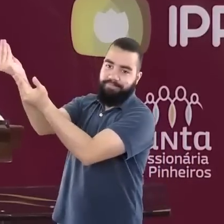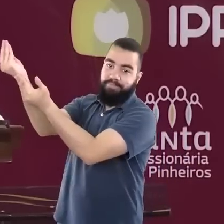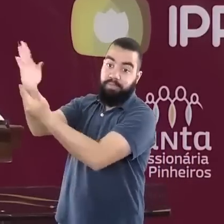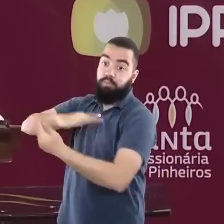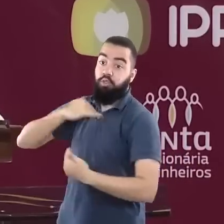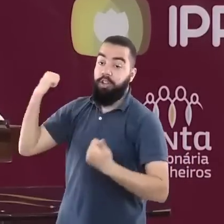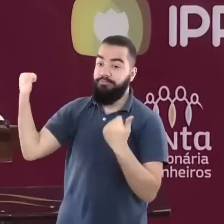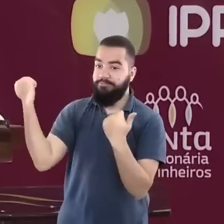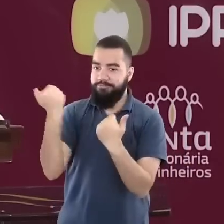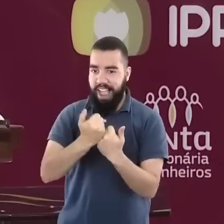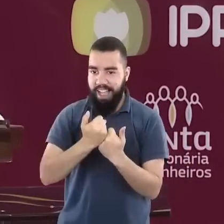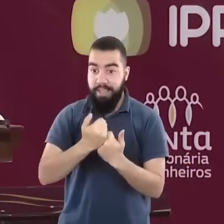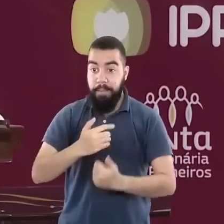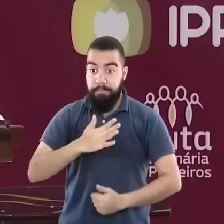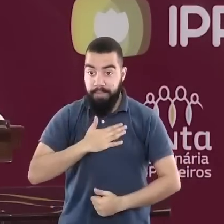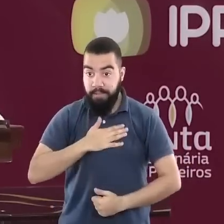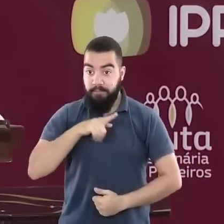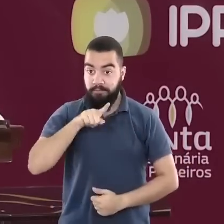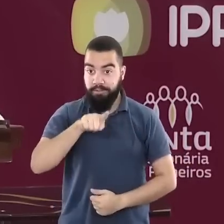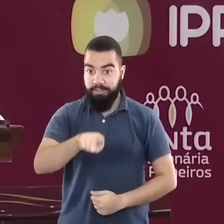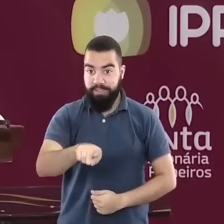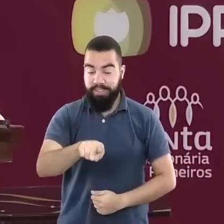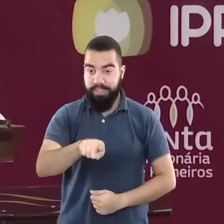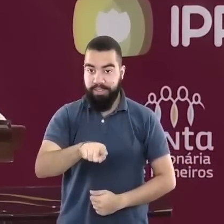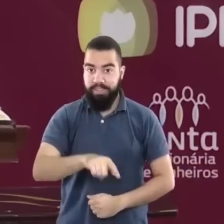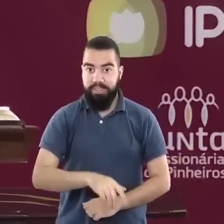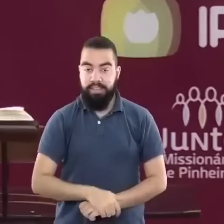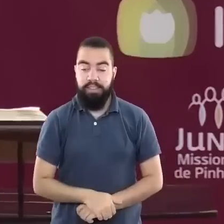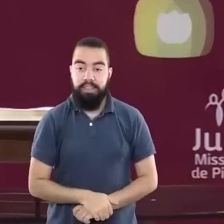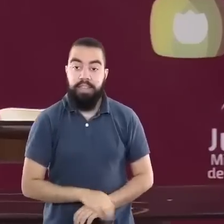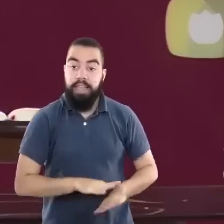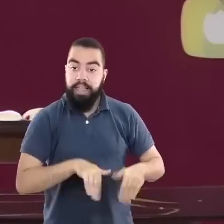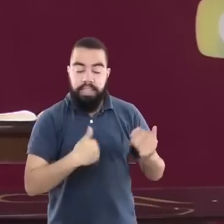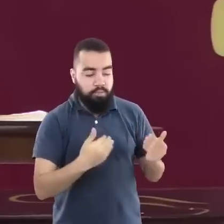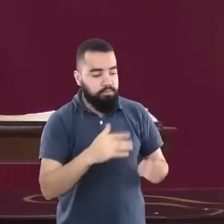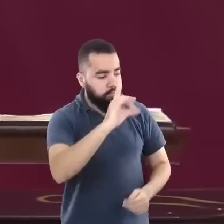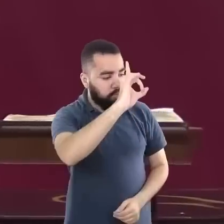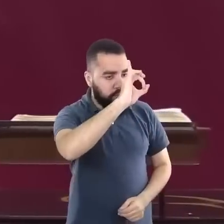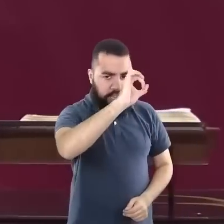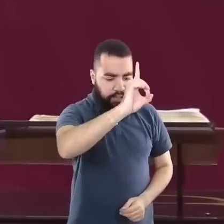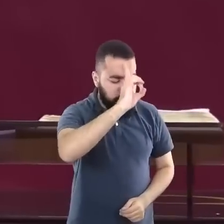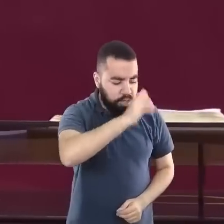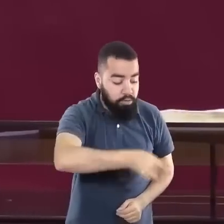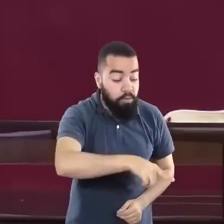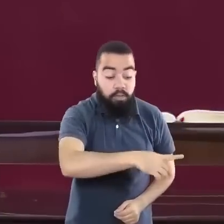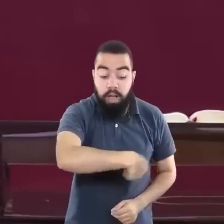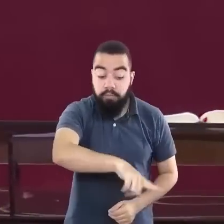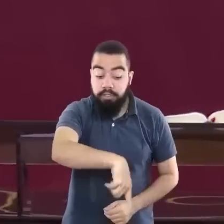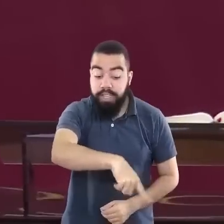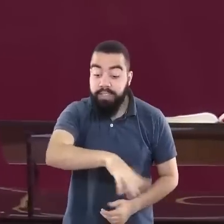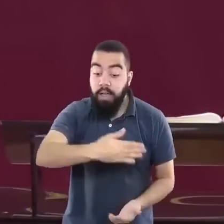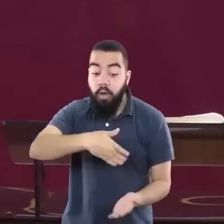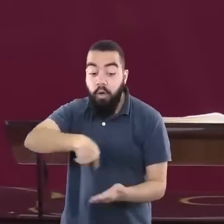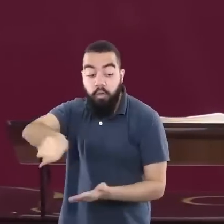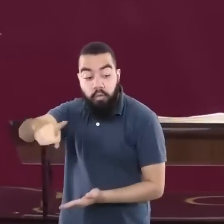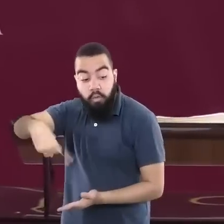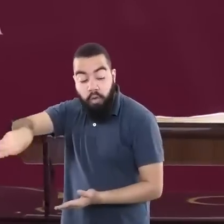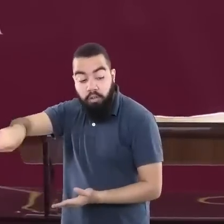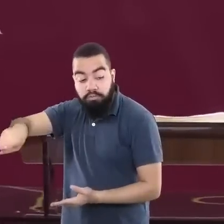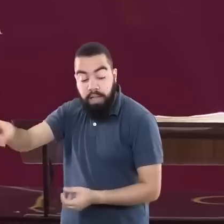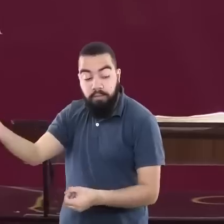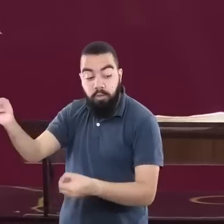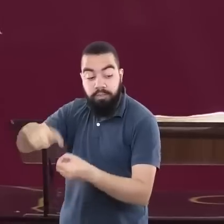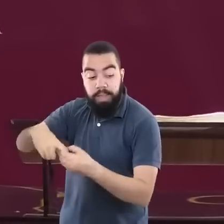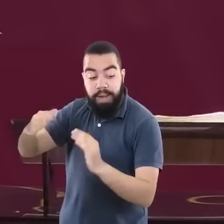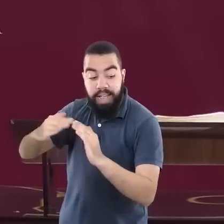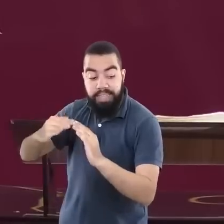o Divino advertência diz a bíblia eles Retornam a sua terra por outro caminho e